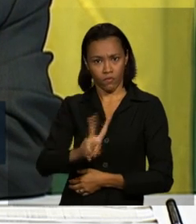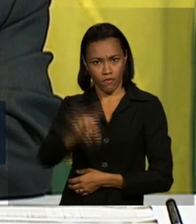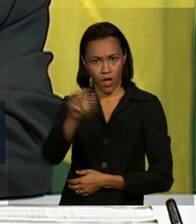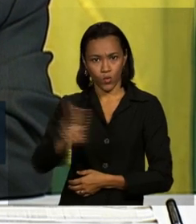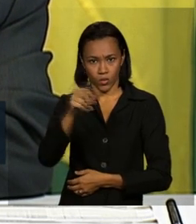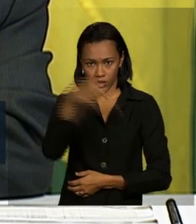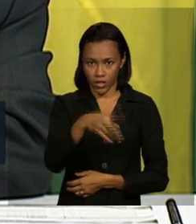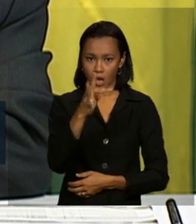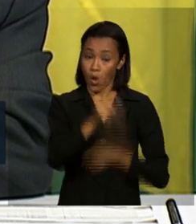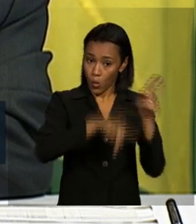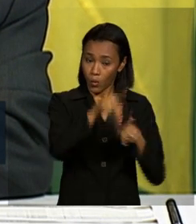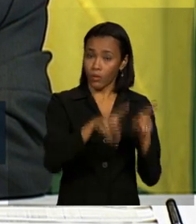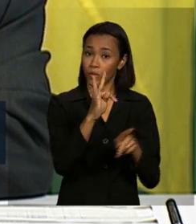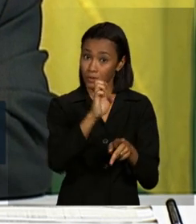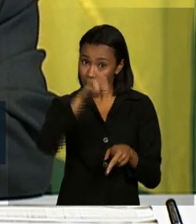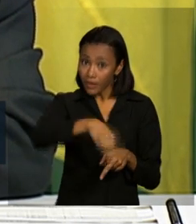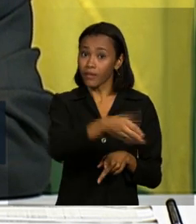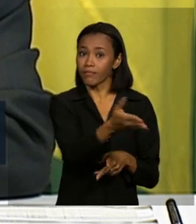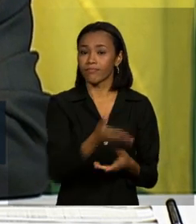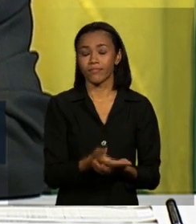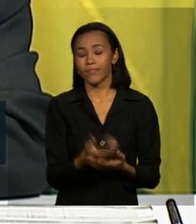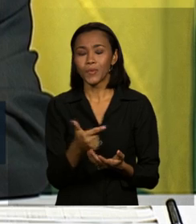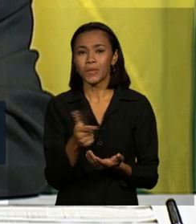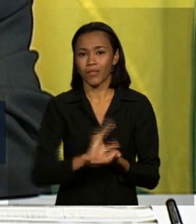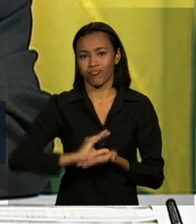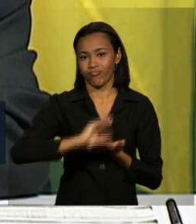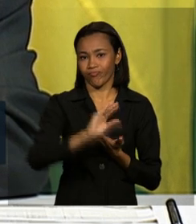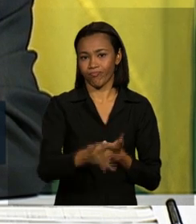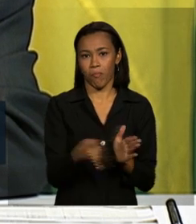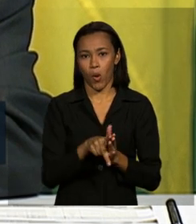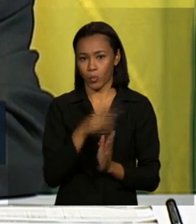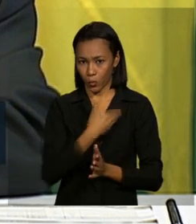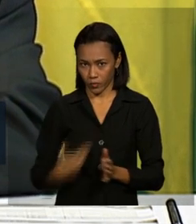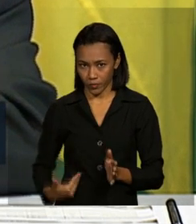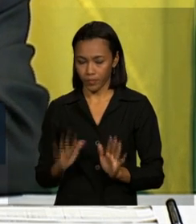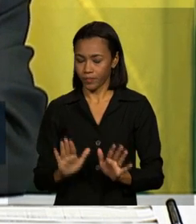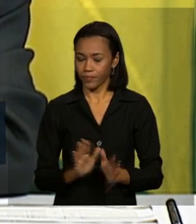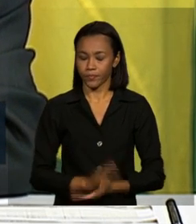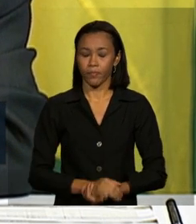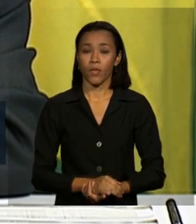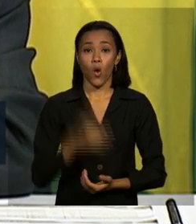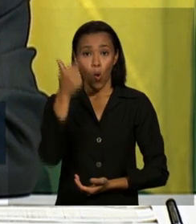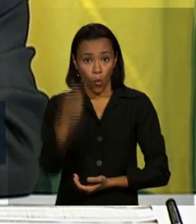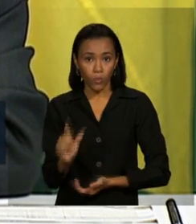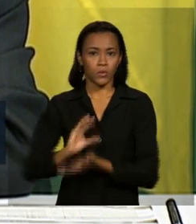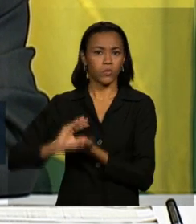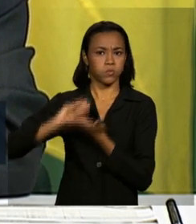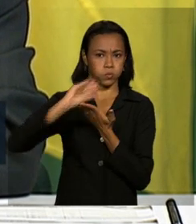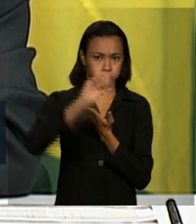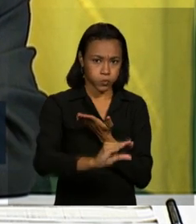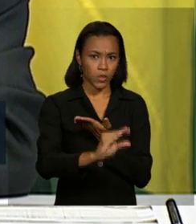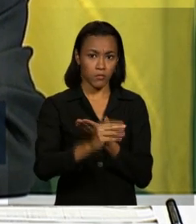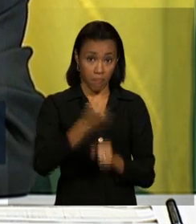aí nenhum tipo de aporte de recursos públicos No que diz respeito aos investimentos em